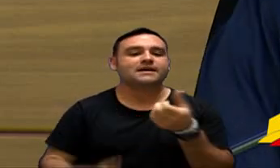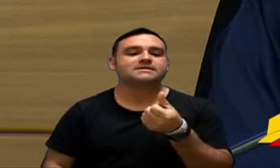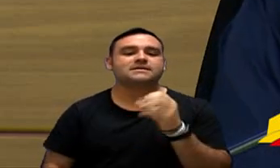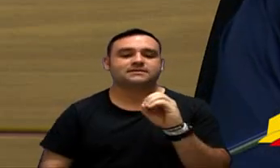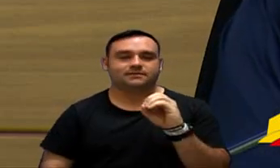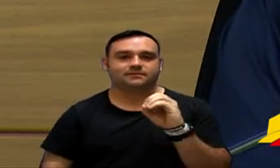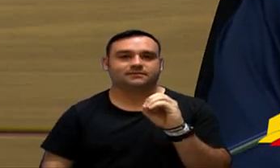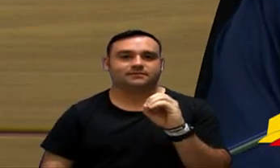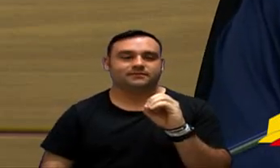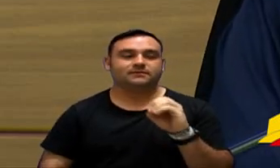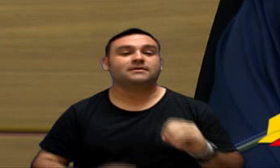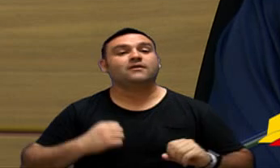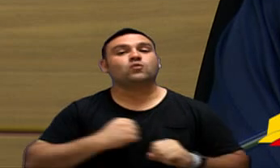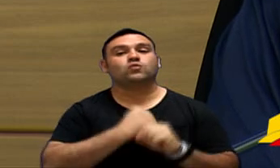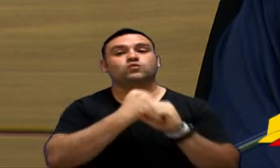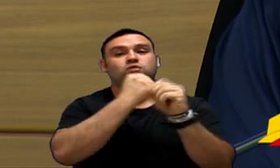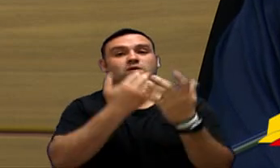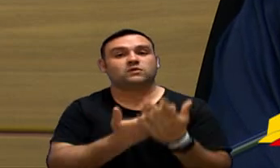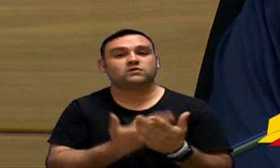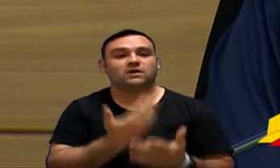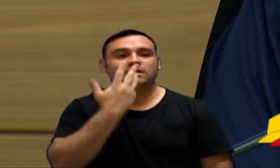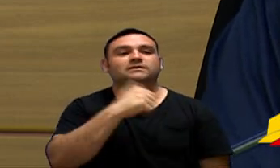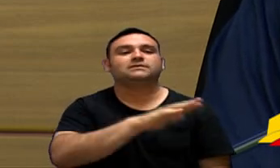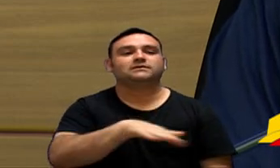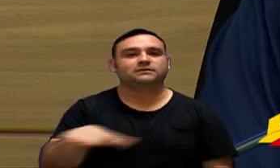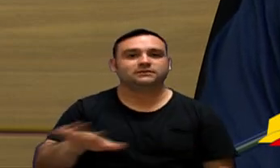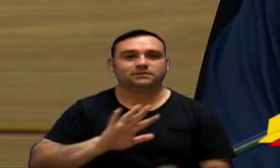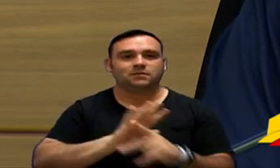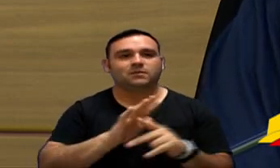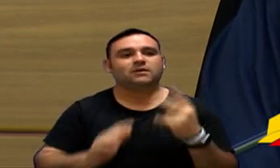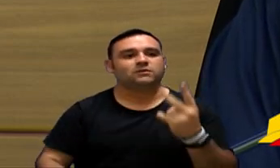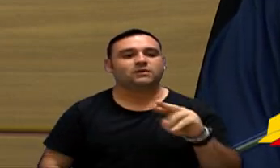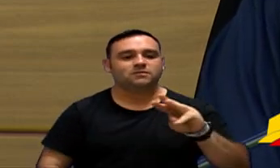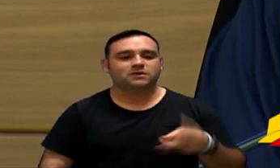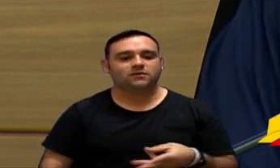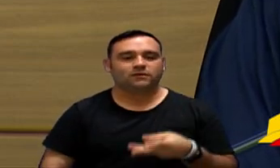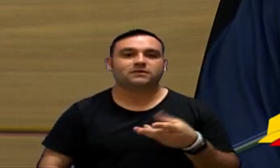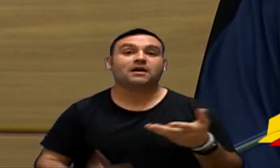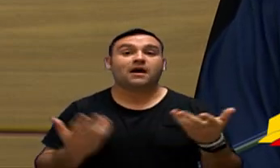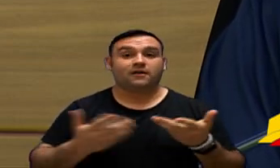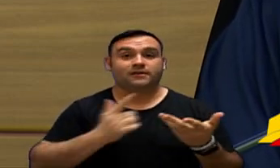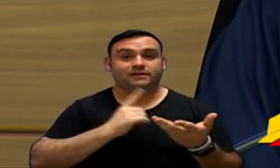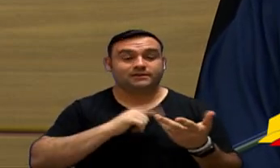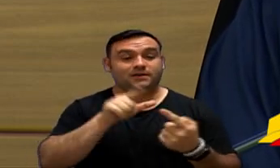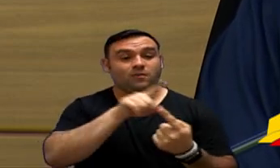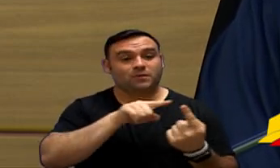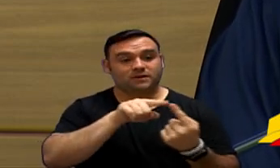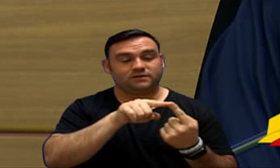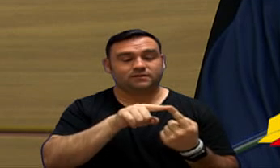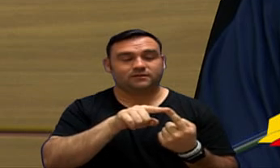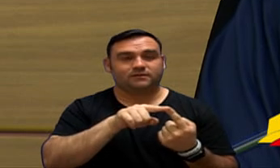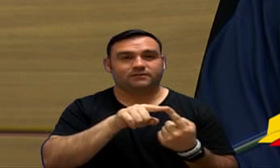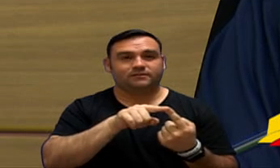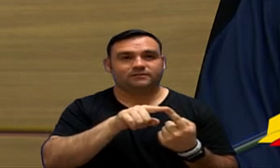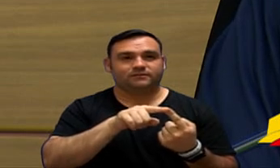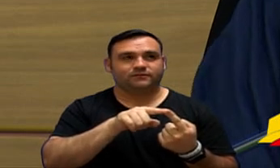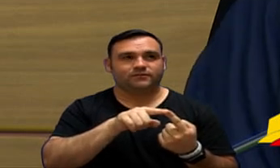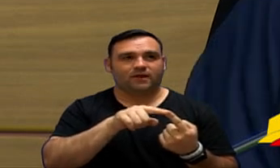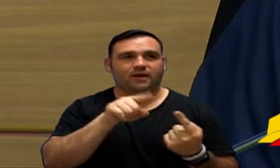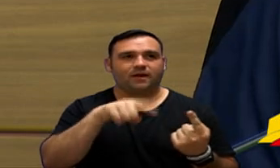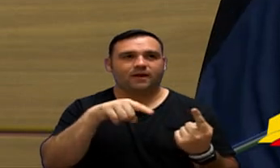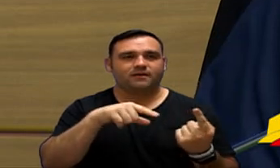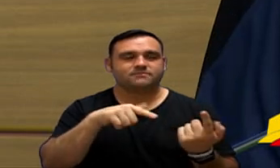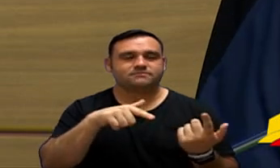60. Construção de escolas infantis, 2 milhões. Nós temos aí a meta